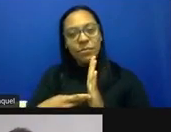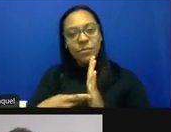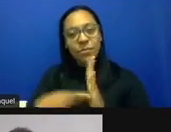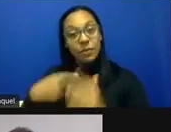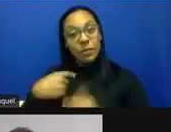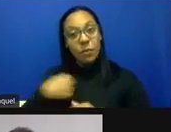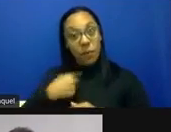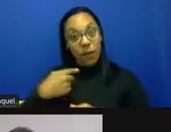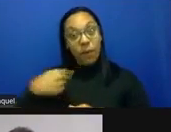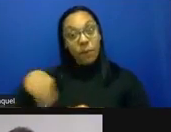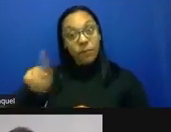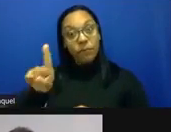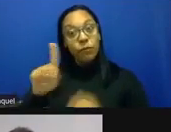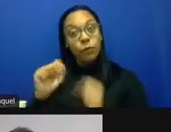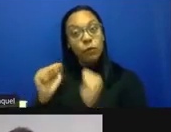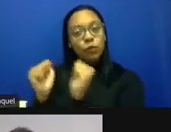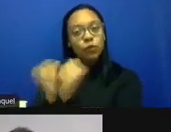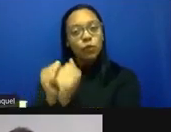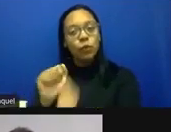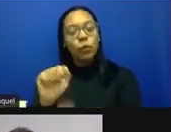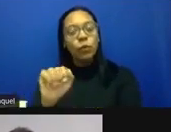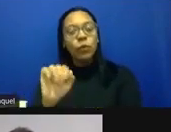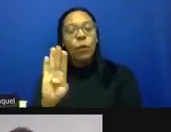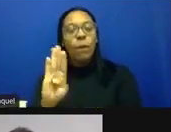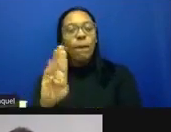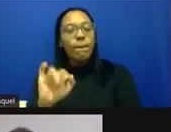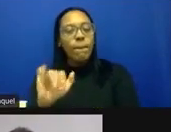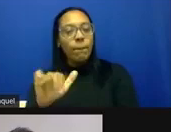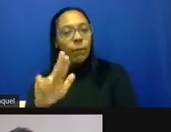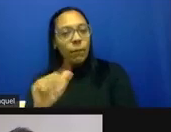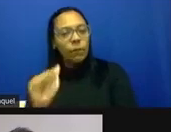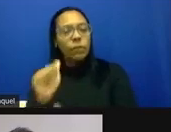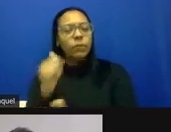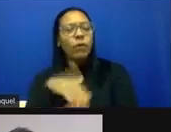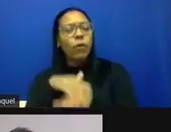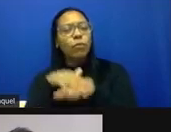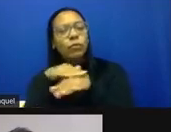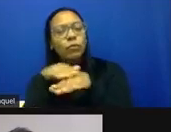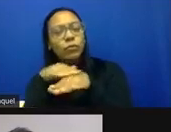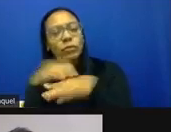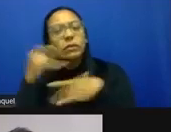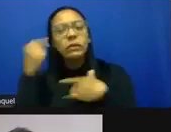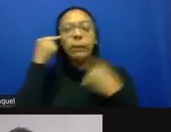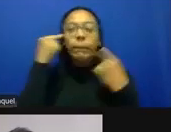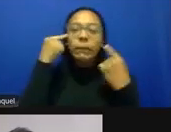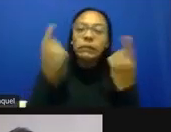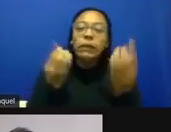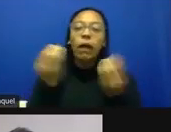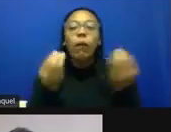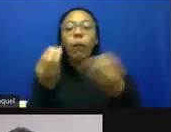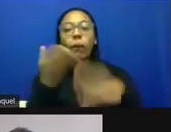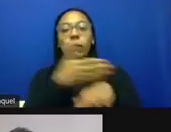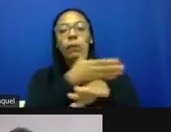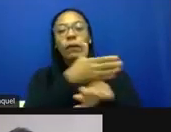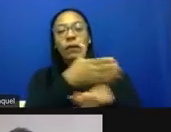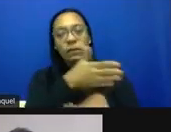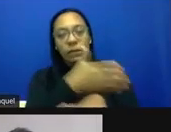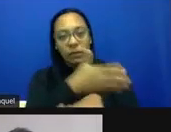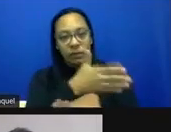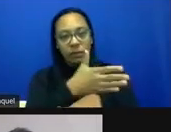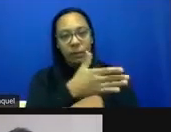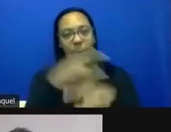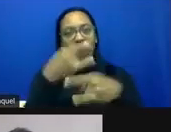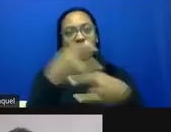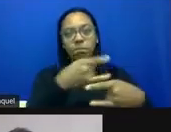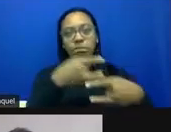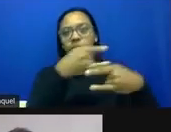Bruna começamos a conversar sobre a possibilidade de convidar pessoas para participarem dessa série de lives,